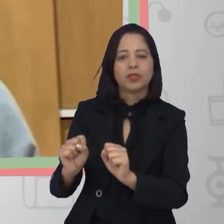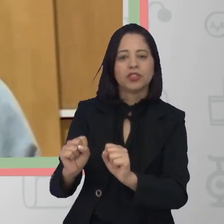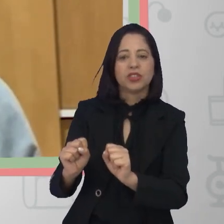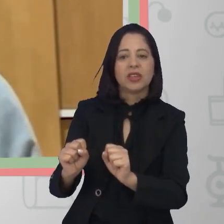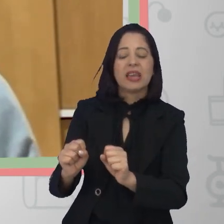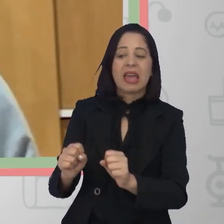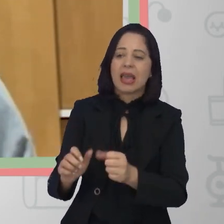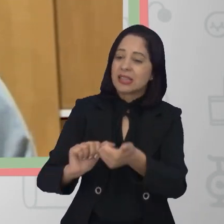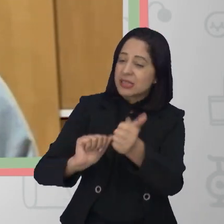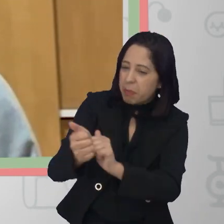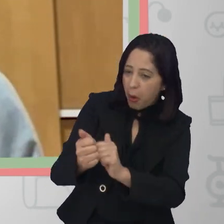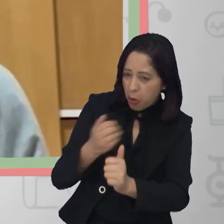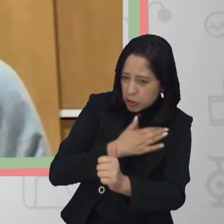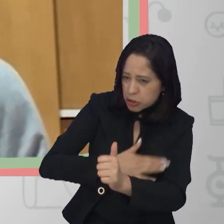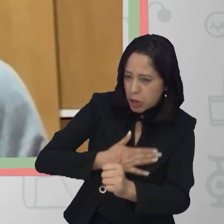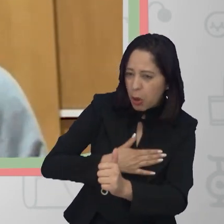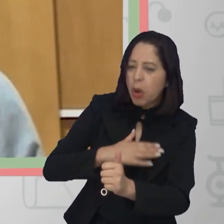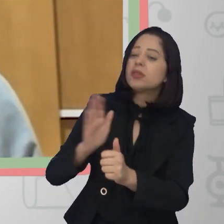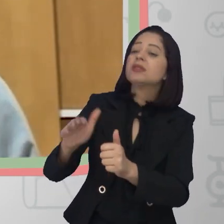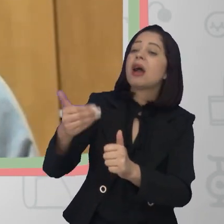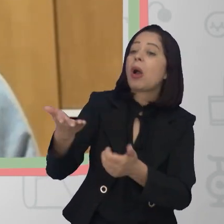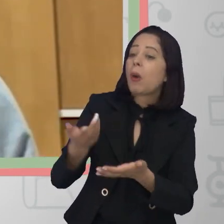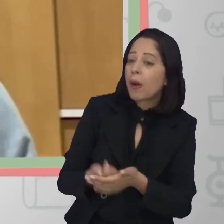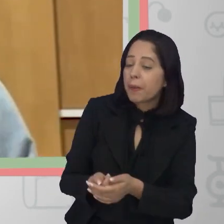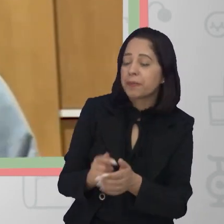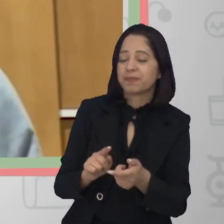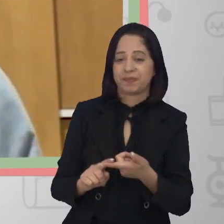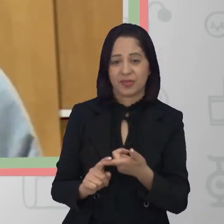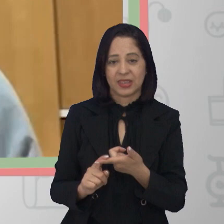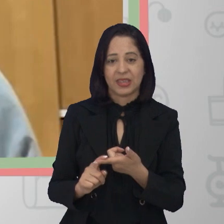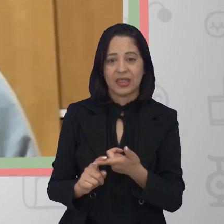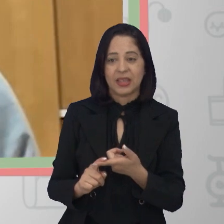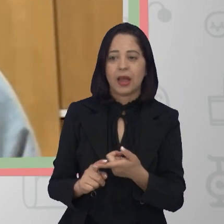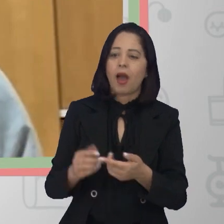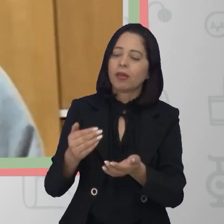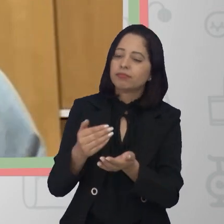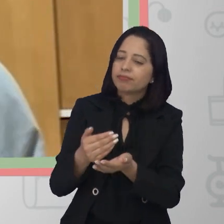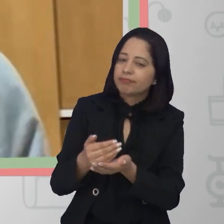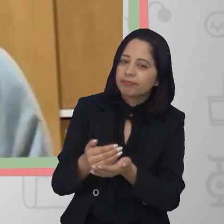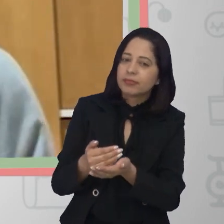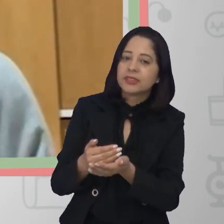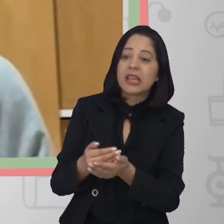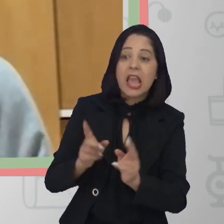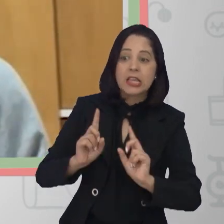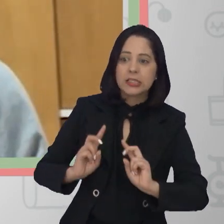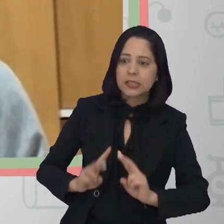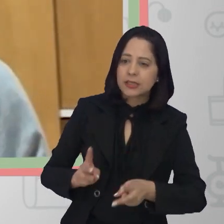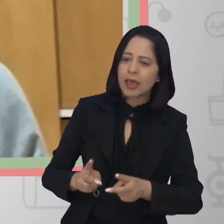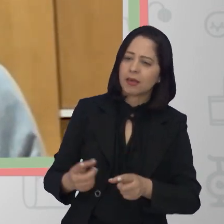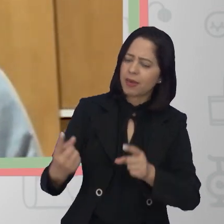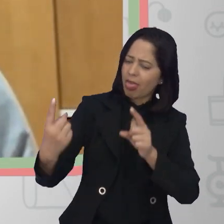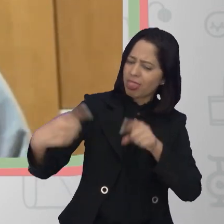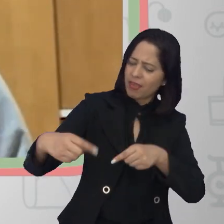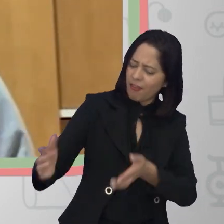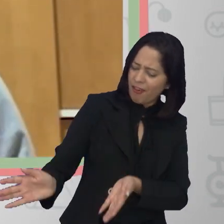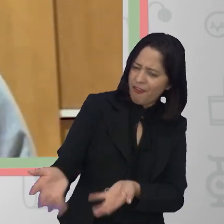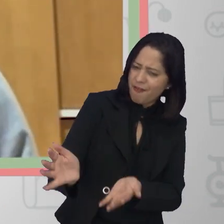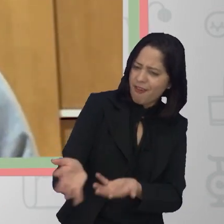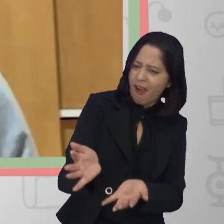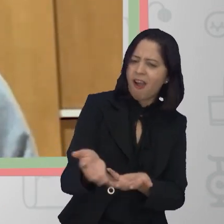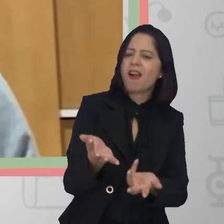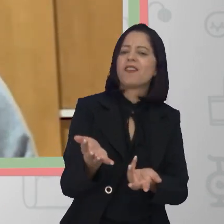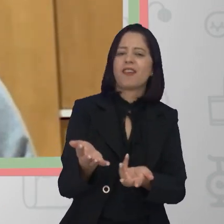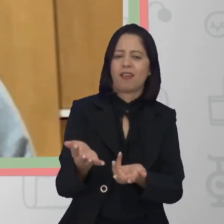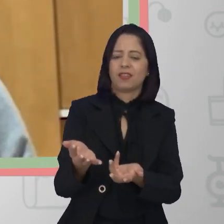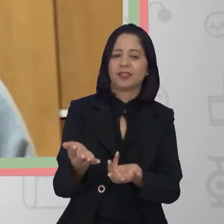esportes, quais são as atividades físicas que ele gosta mais, né? Começar, desafiar, propor